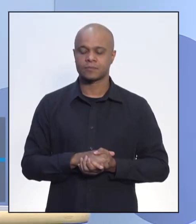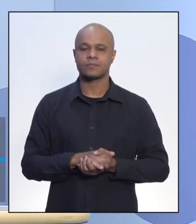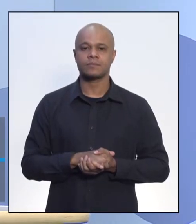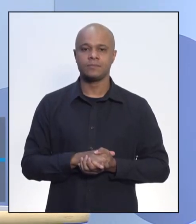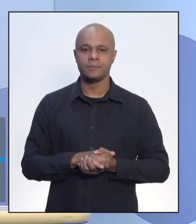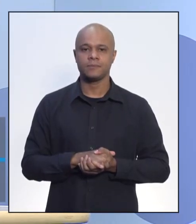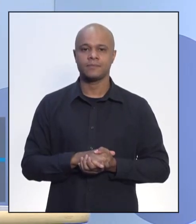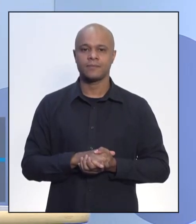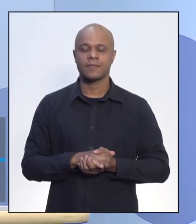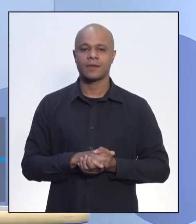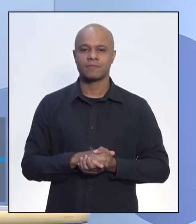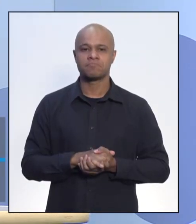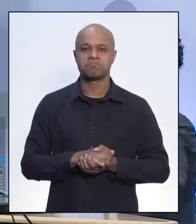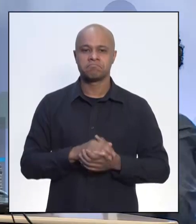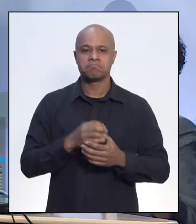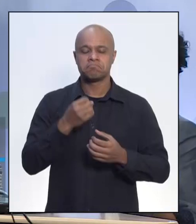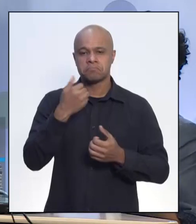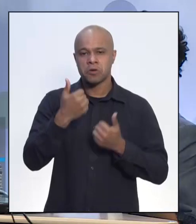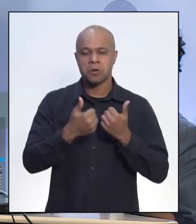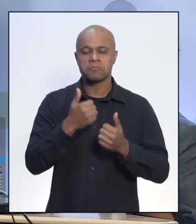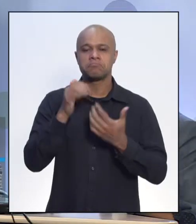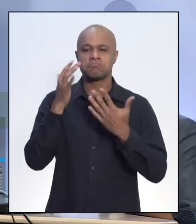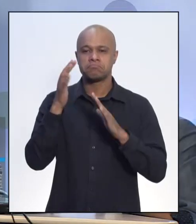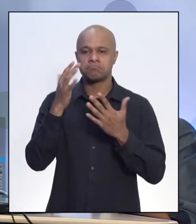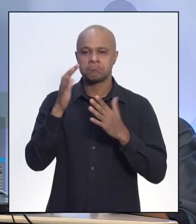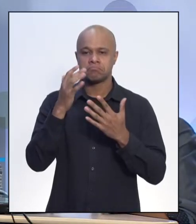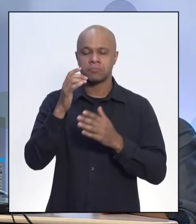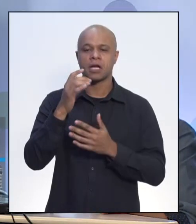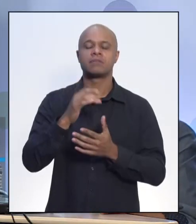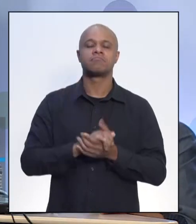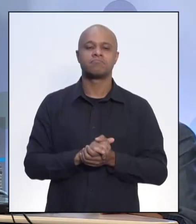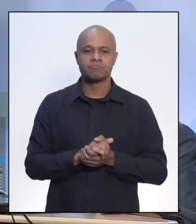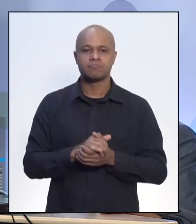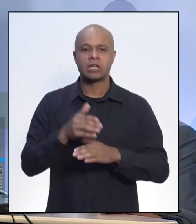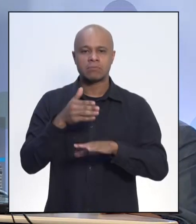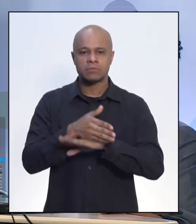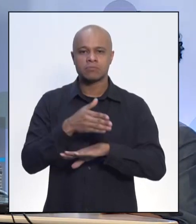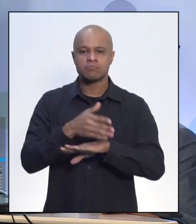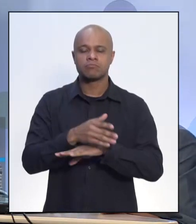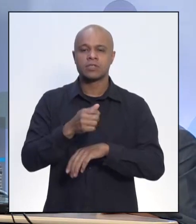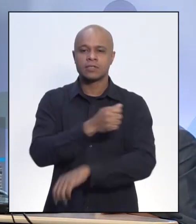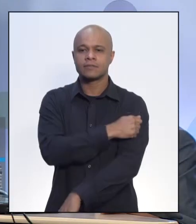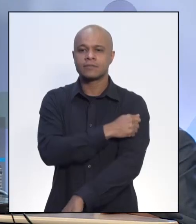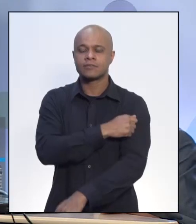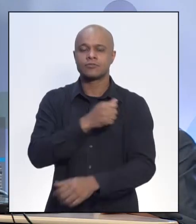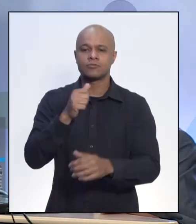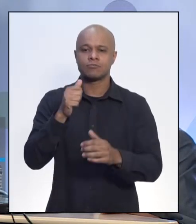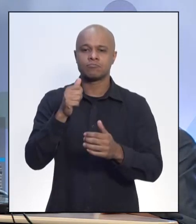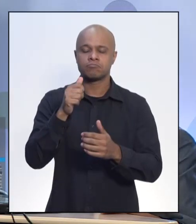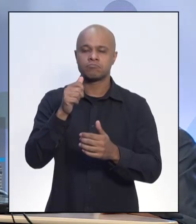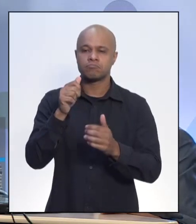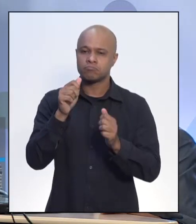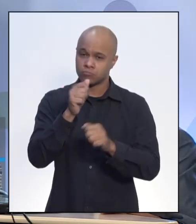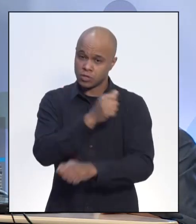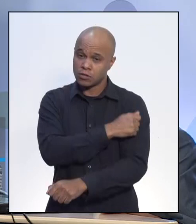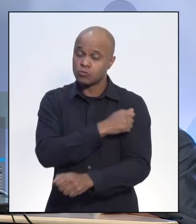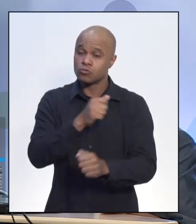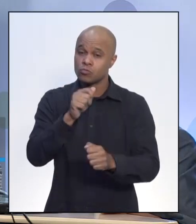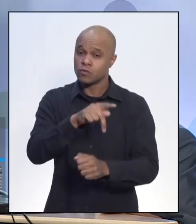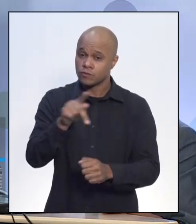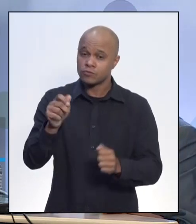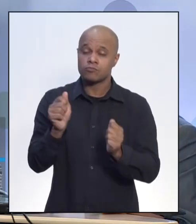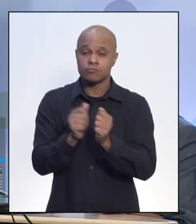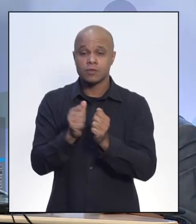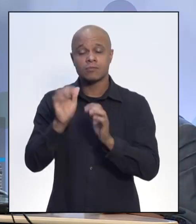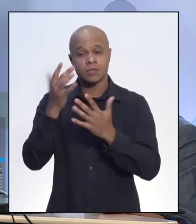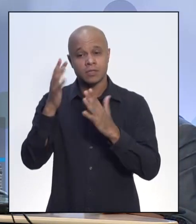Índia, né? Muito bem, olha, parabéns aí aos alunos que participam, também aos professores que mandam também recados aí para nós. São muitos